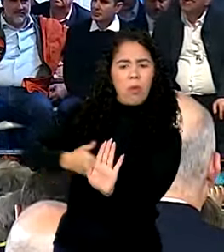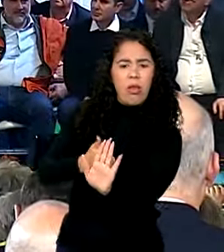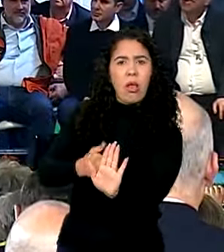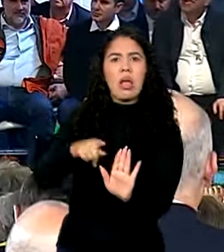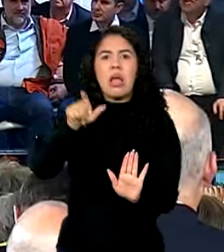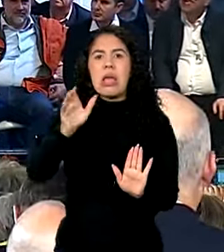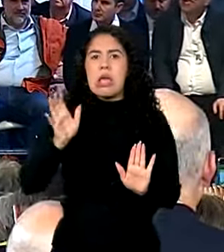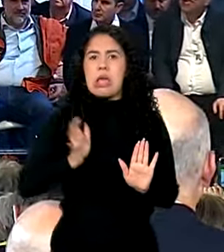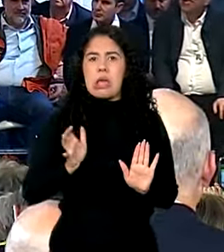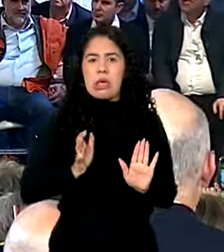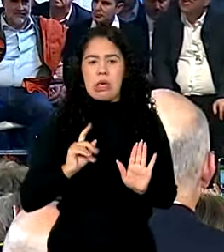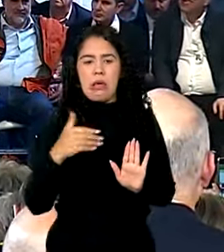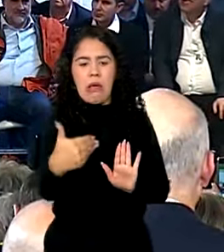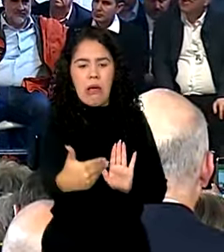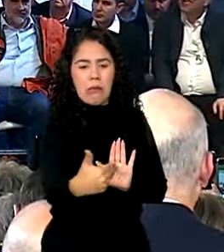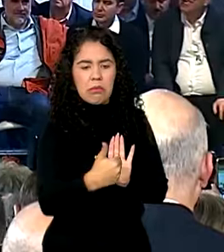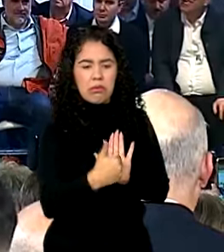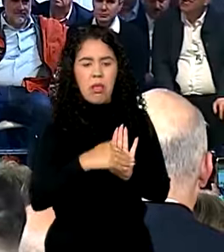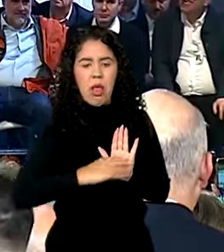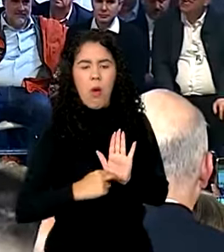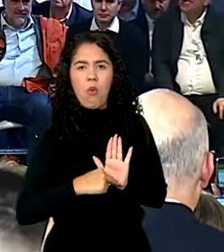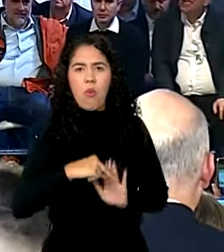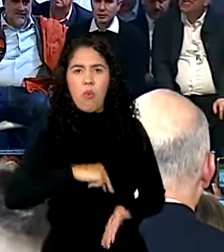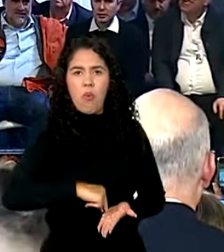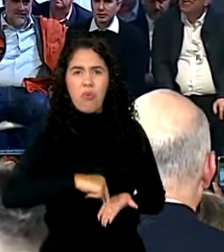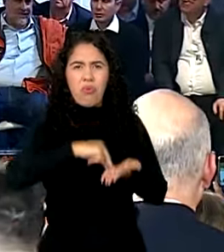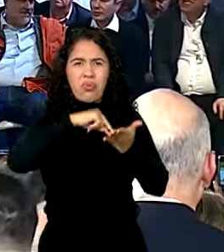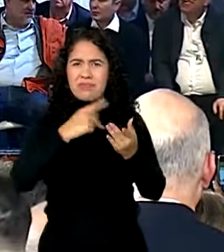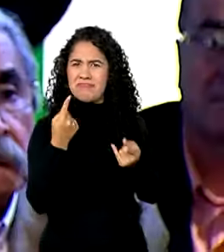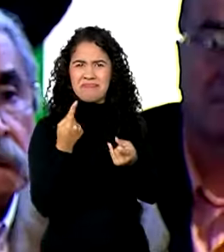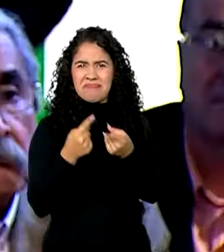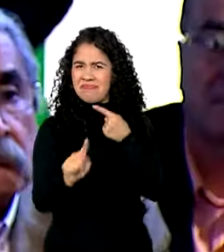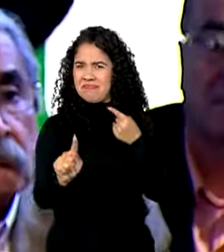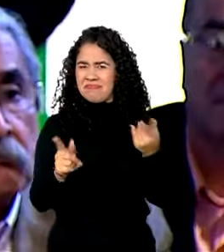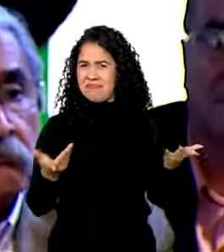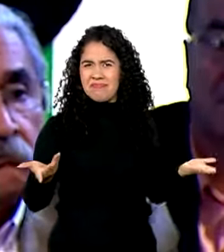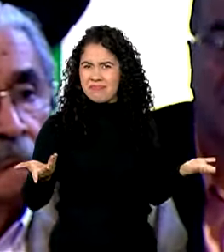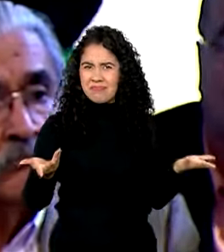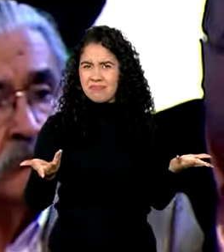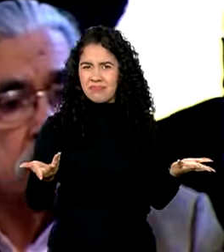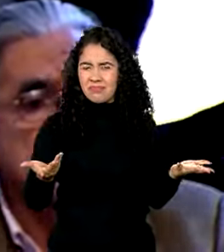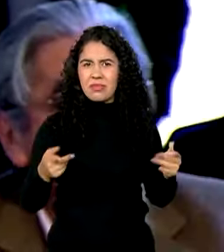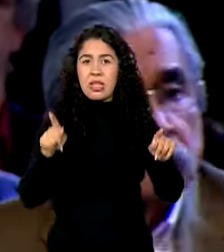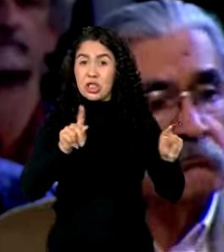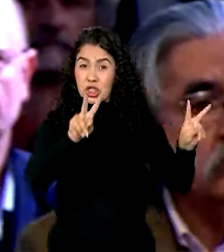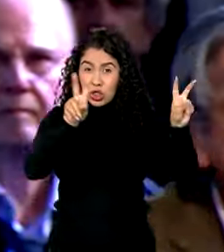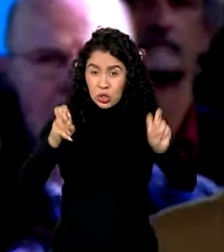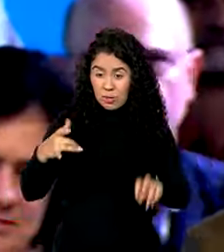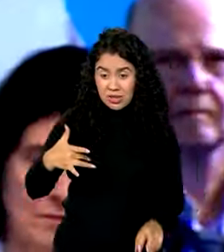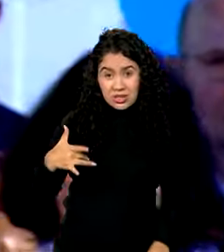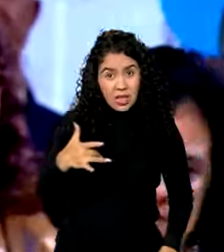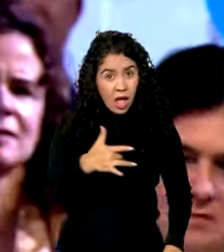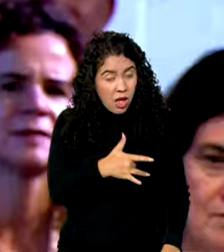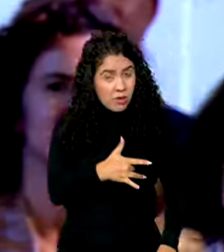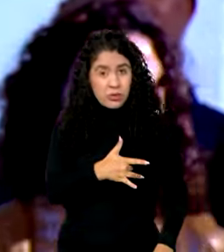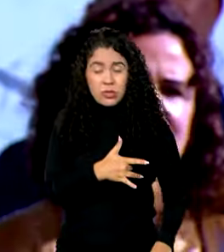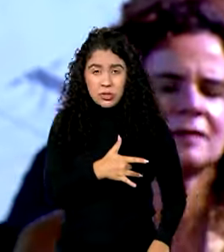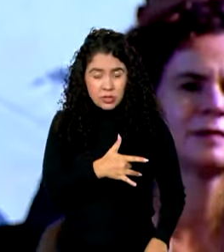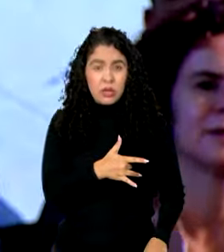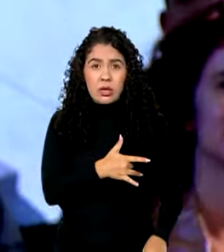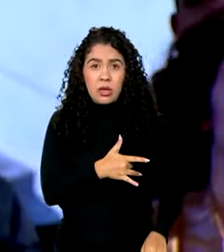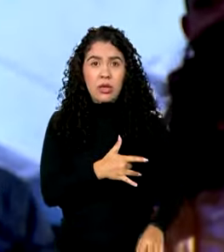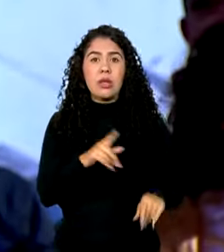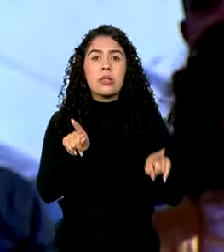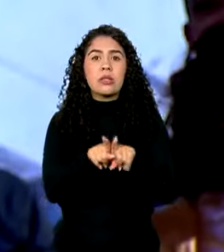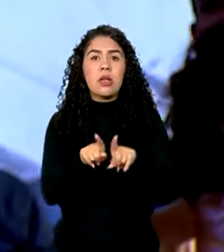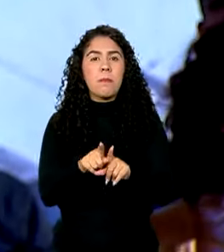rica entrar pelo elevador não tem sentido em se tratando de saúde a gente também não pode utilizar